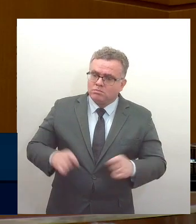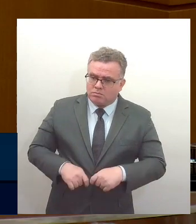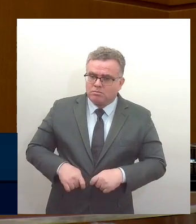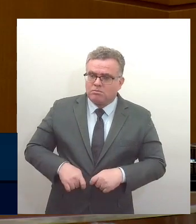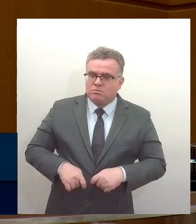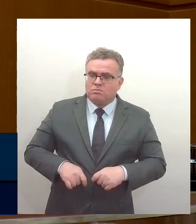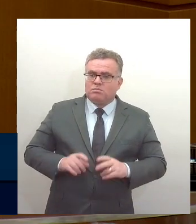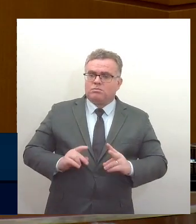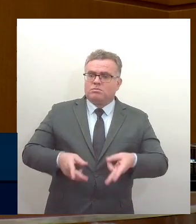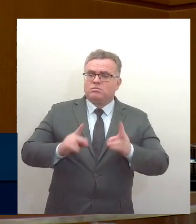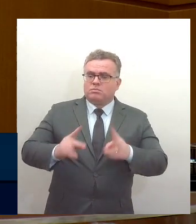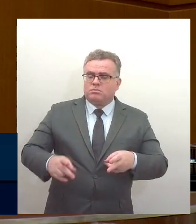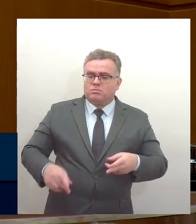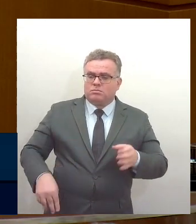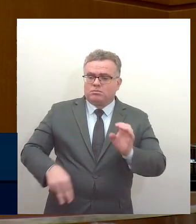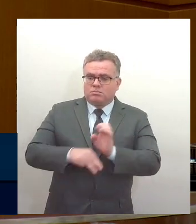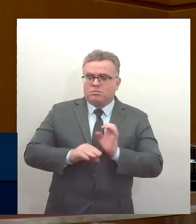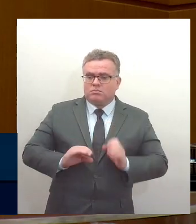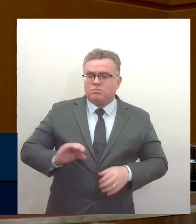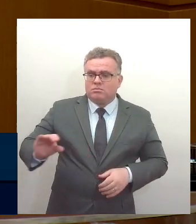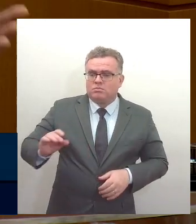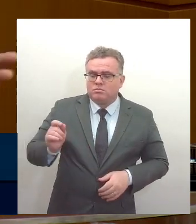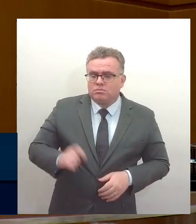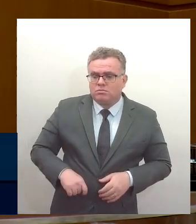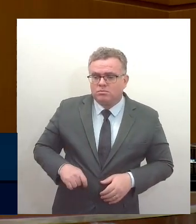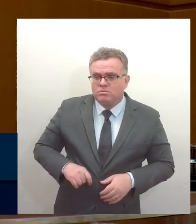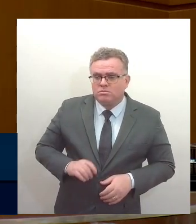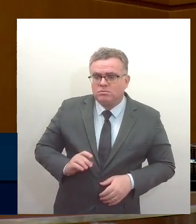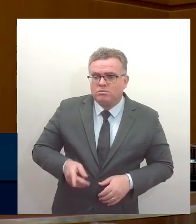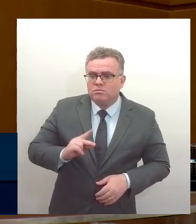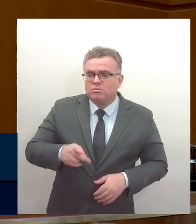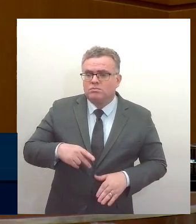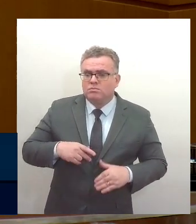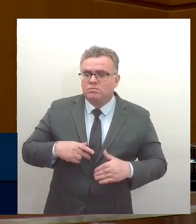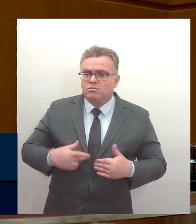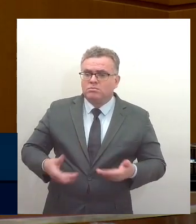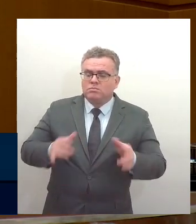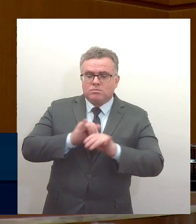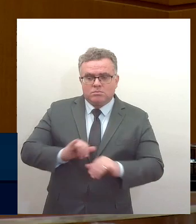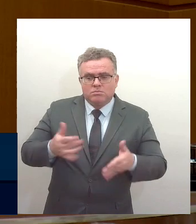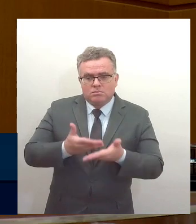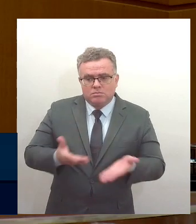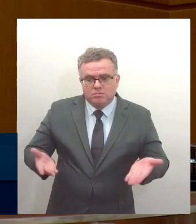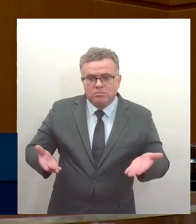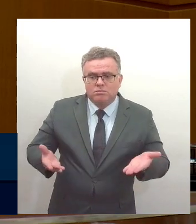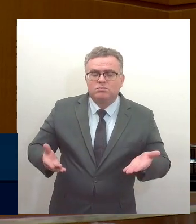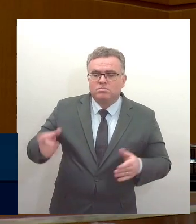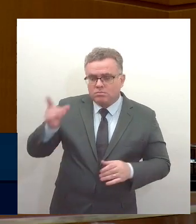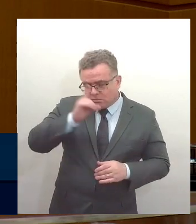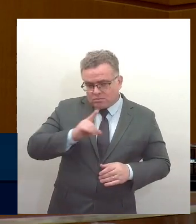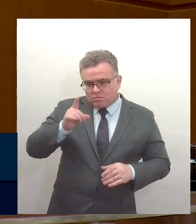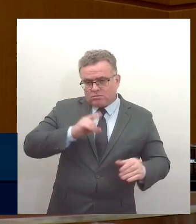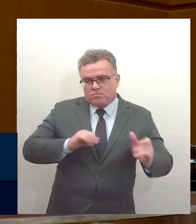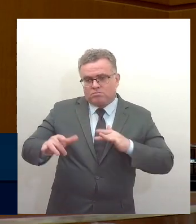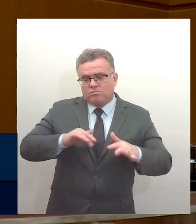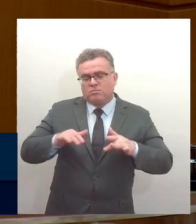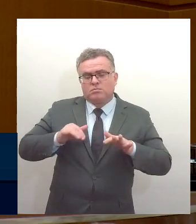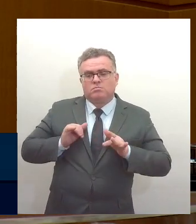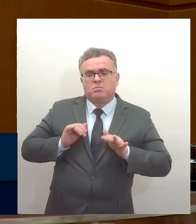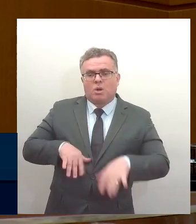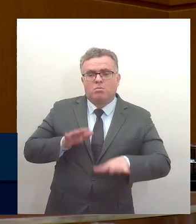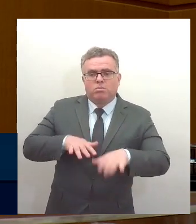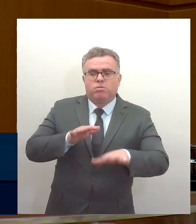é isso. É isso que eu tinha que falar. Domingo, movimentação, mas com aquele